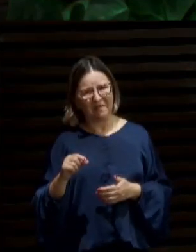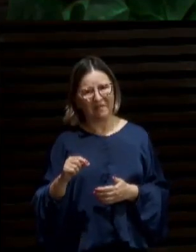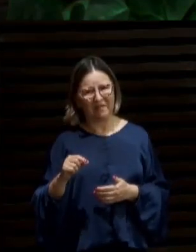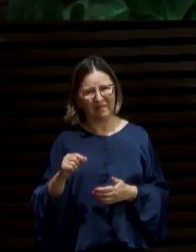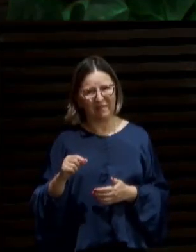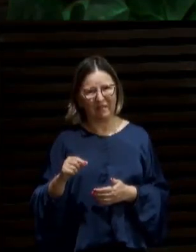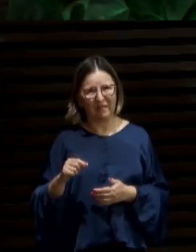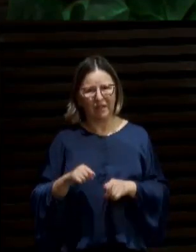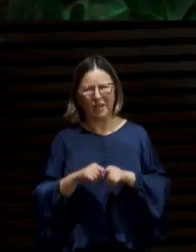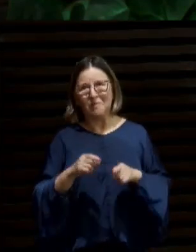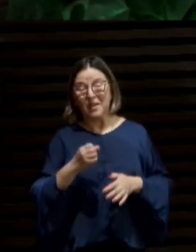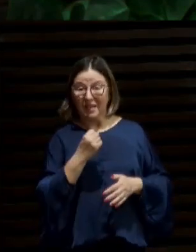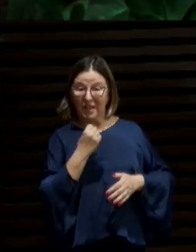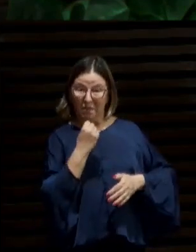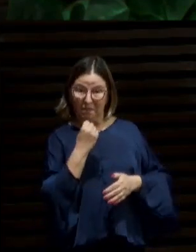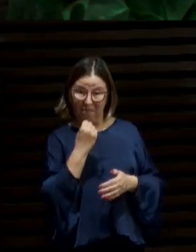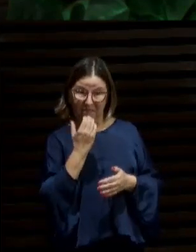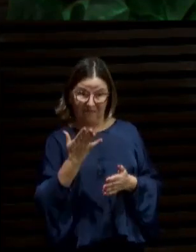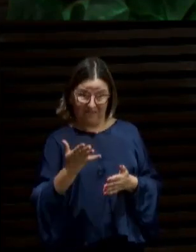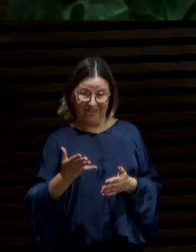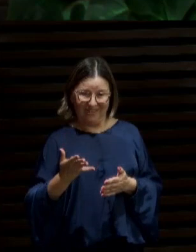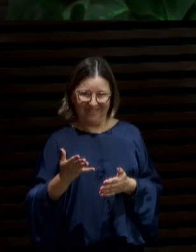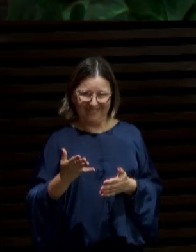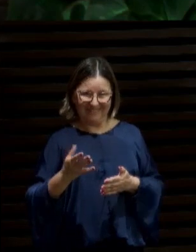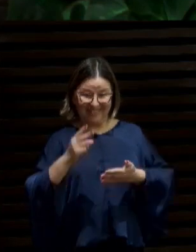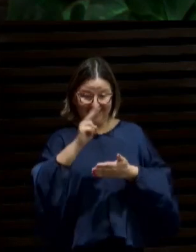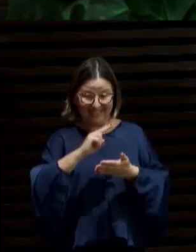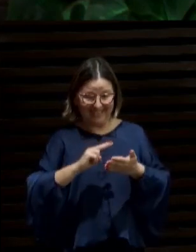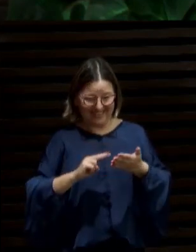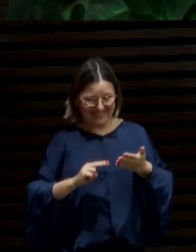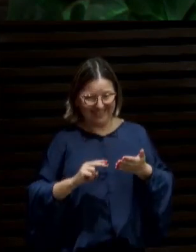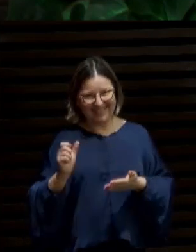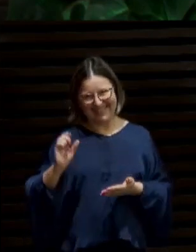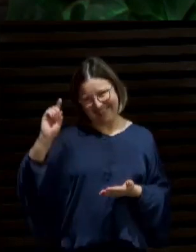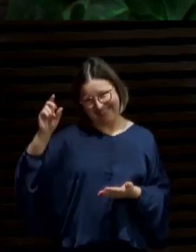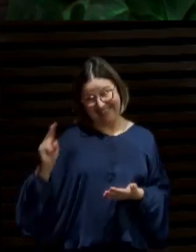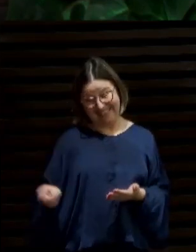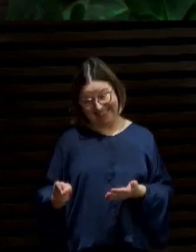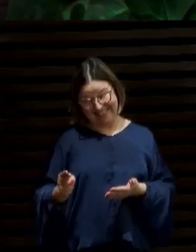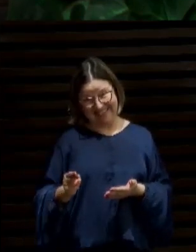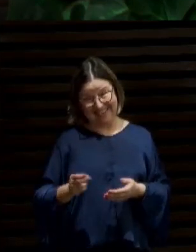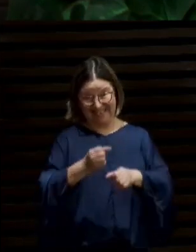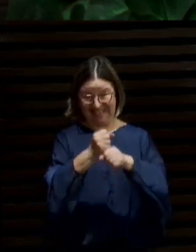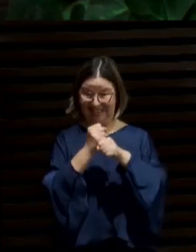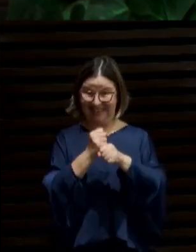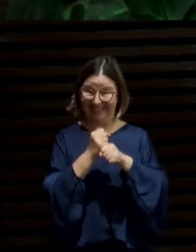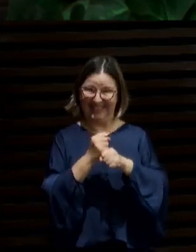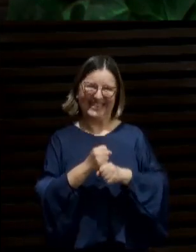é tão bom a gente ficar aqui naquilo que não muda, que é eterno, que é seguro.